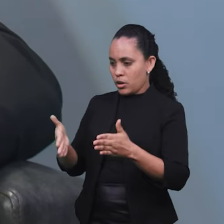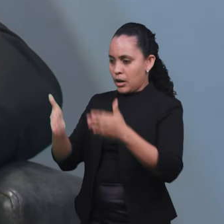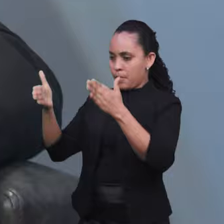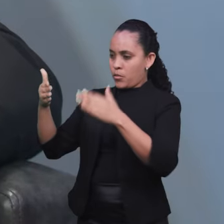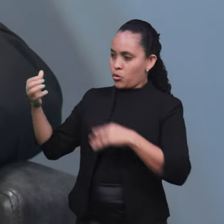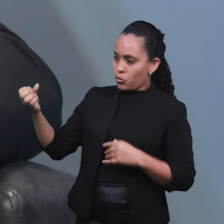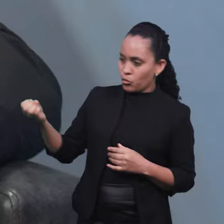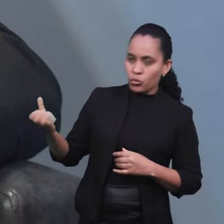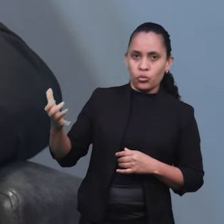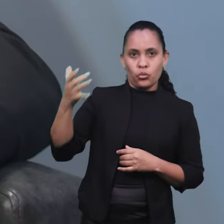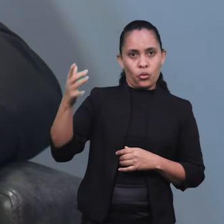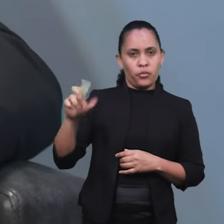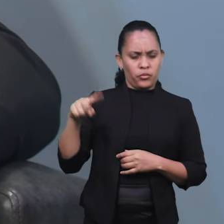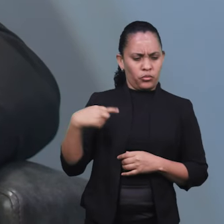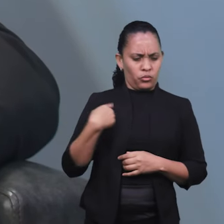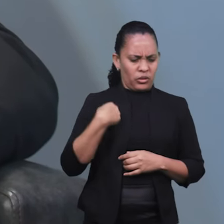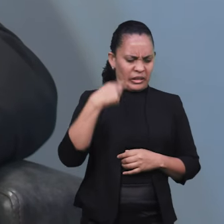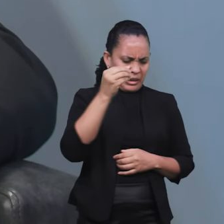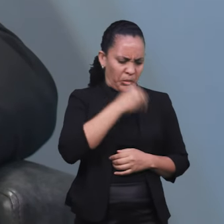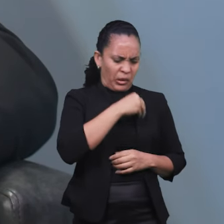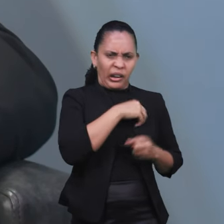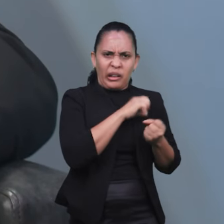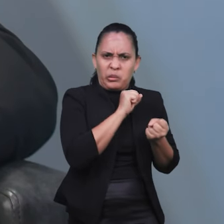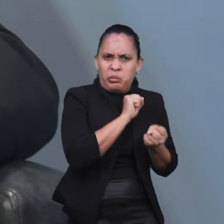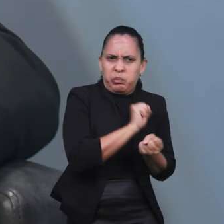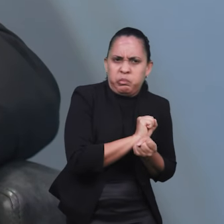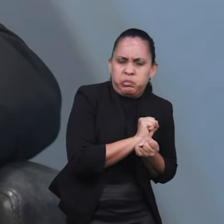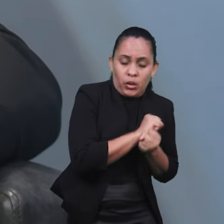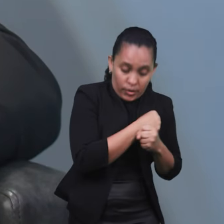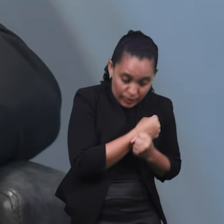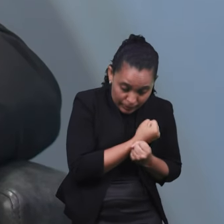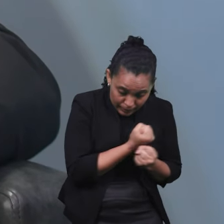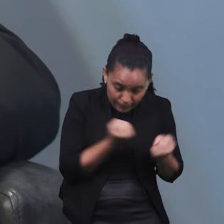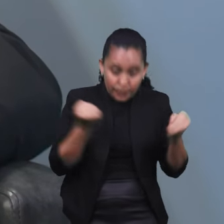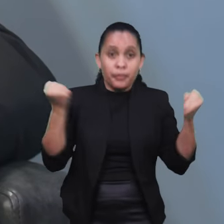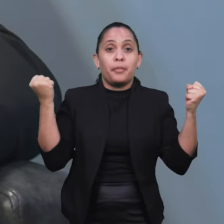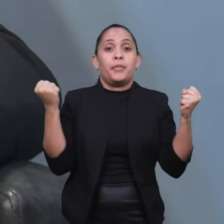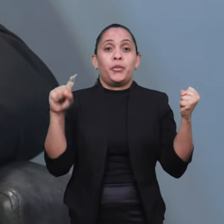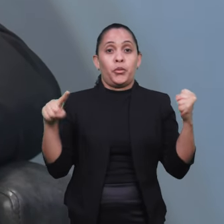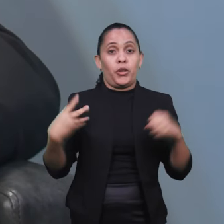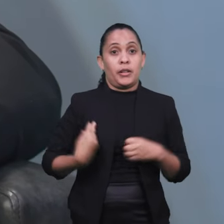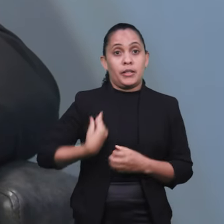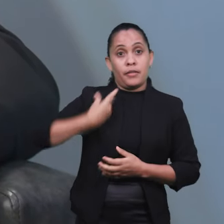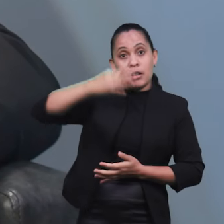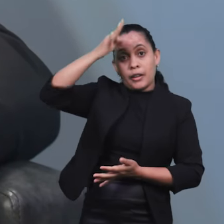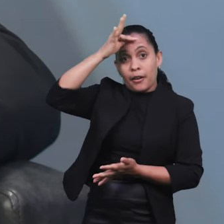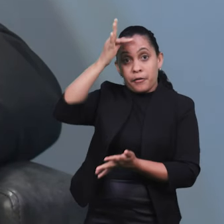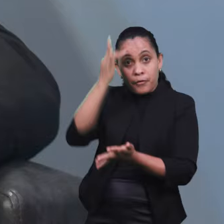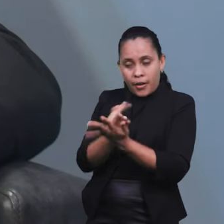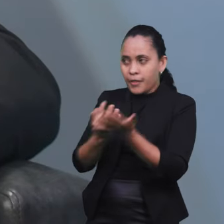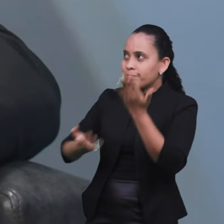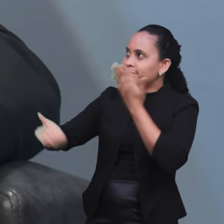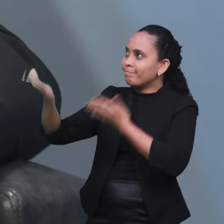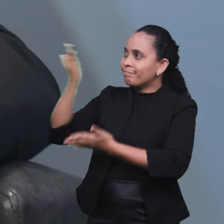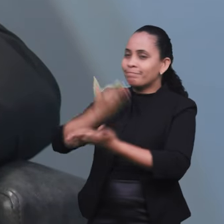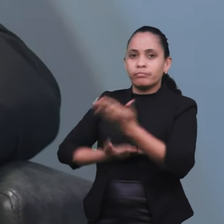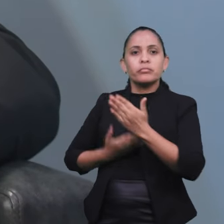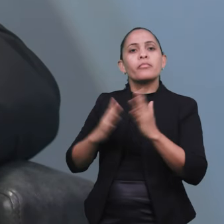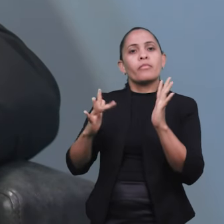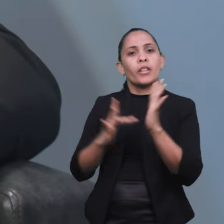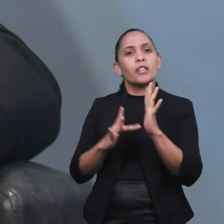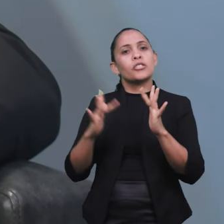caminho, tirando-nos da servidão do pecado, trazendo-nos para a libertação, que a fé traz isso para